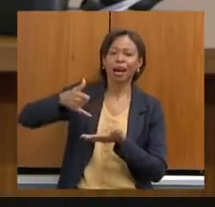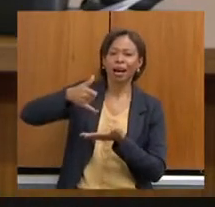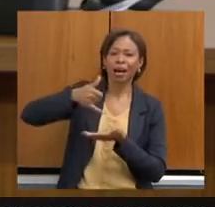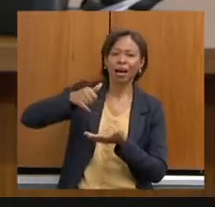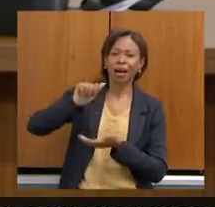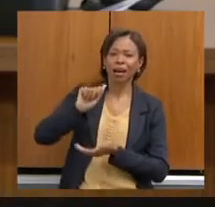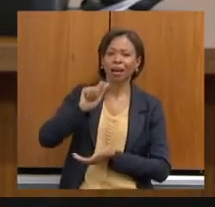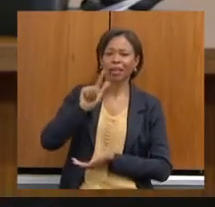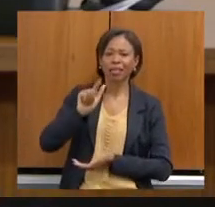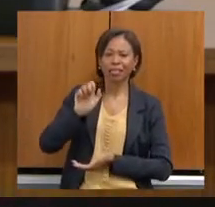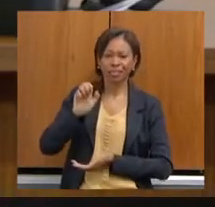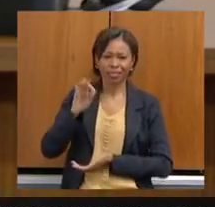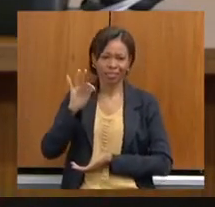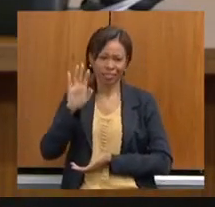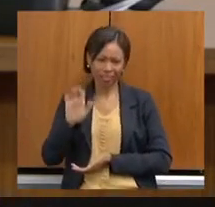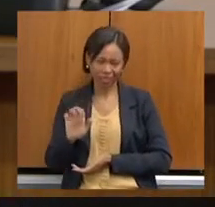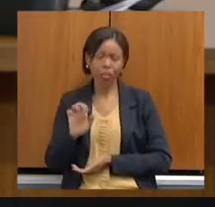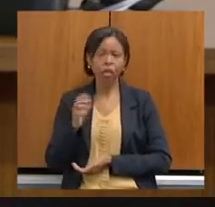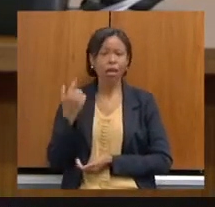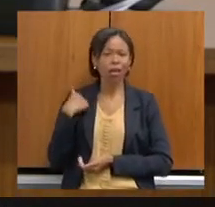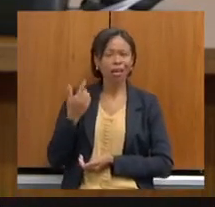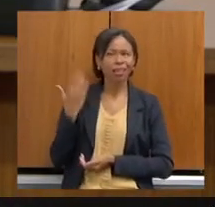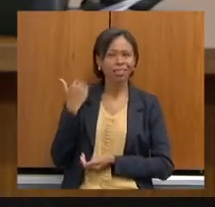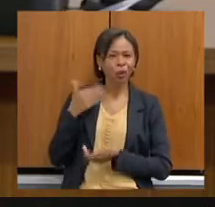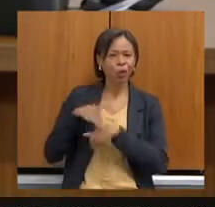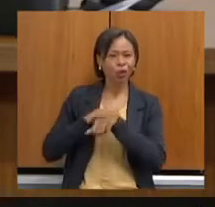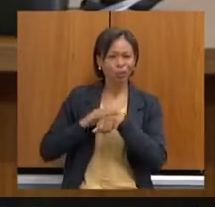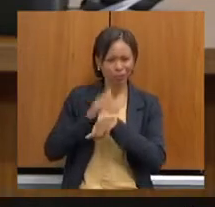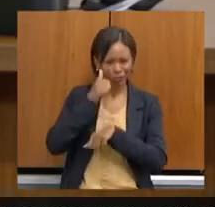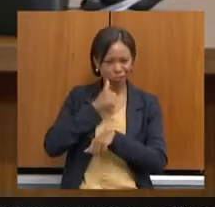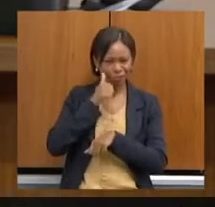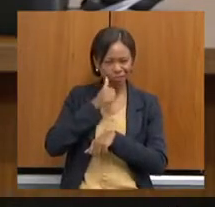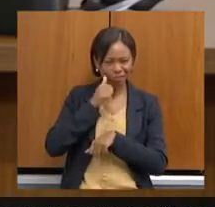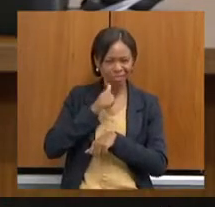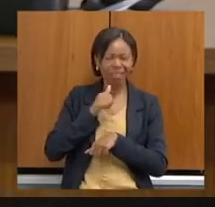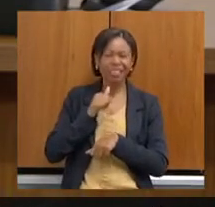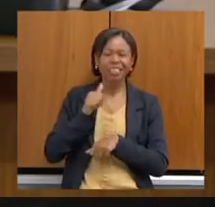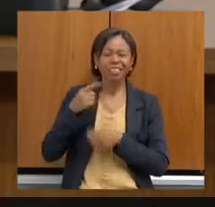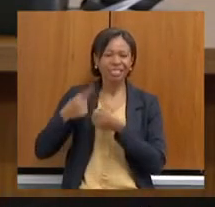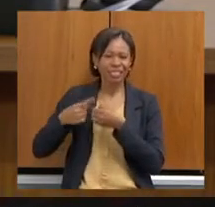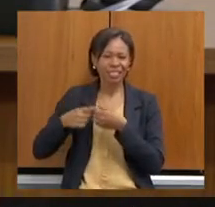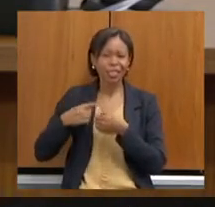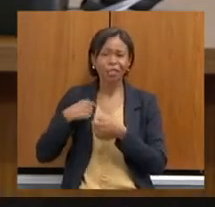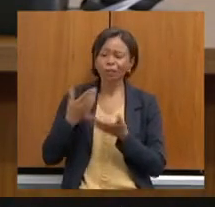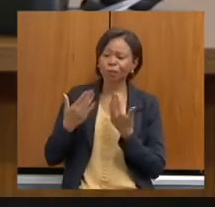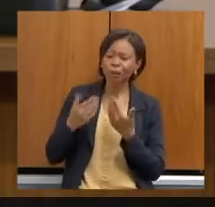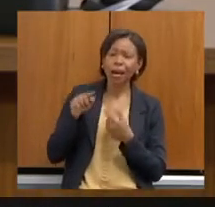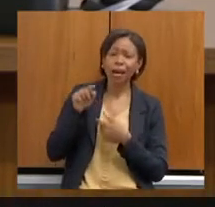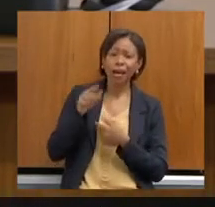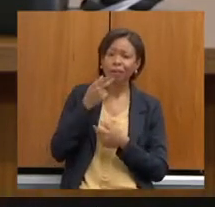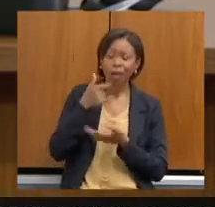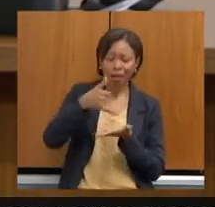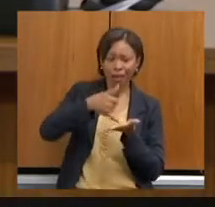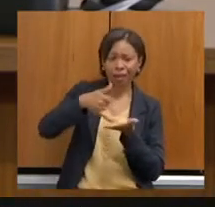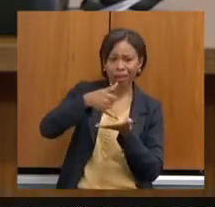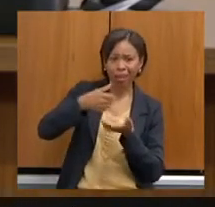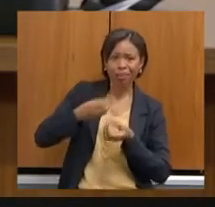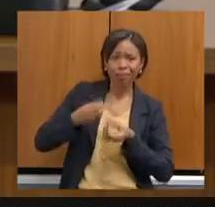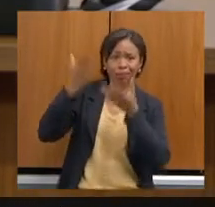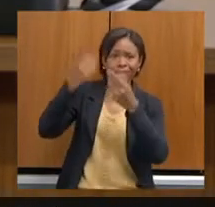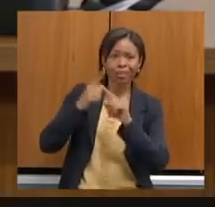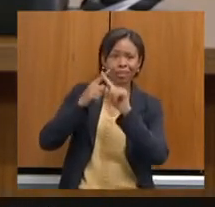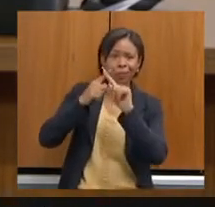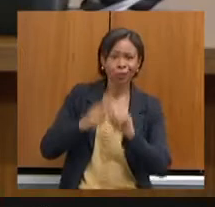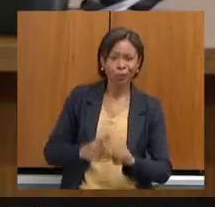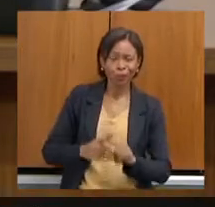ainda conversava com a produtora de Maria da Fé outro dia ela me disse seu por questões financeiras só mandei o meu azeite para o em Nova York